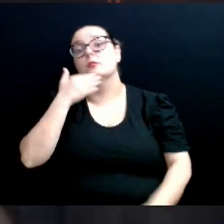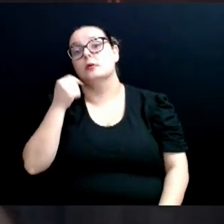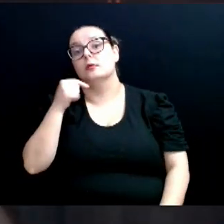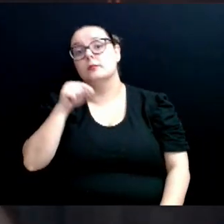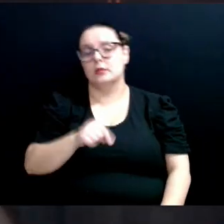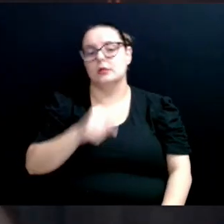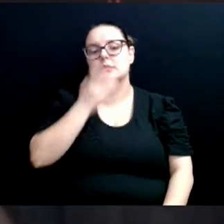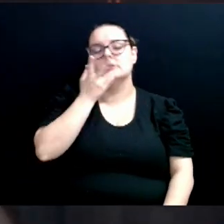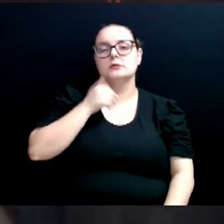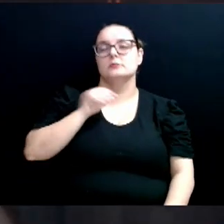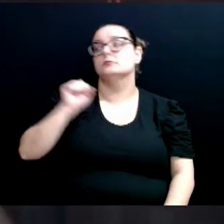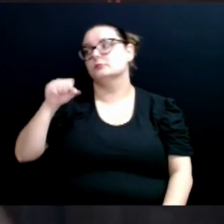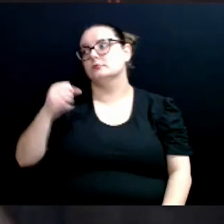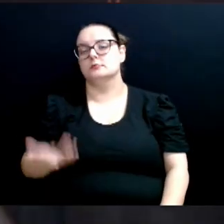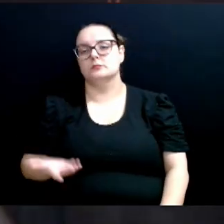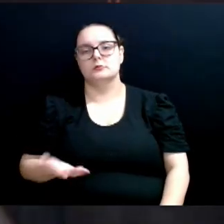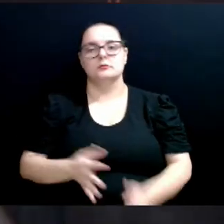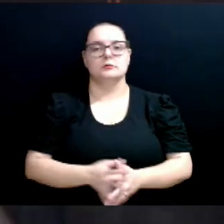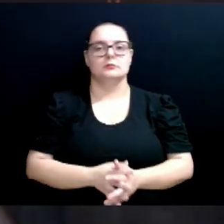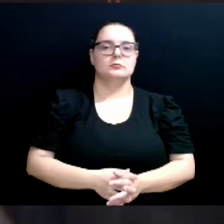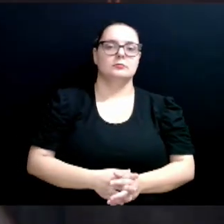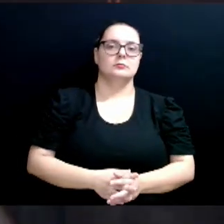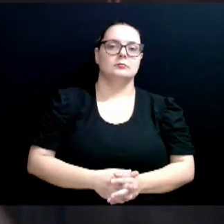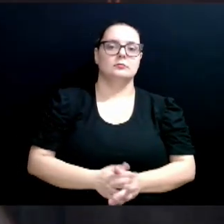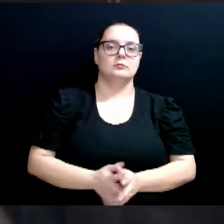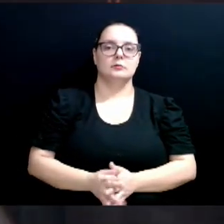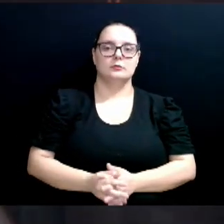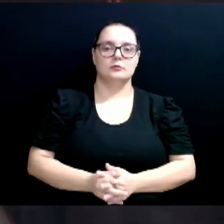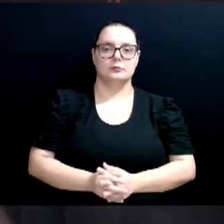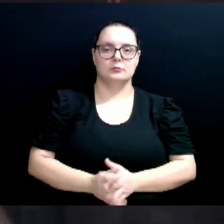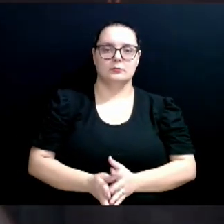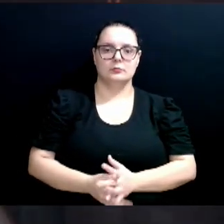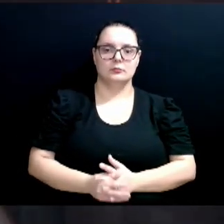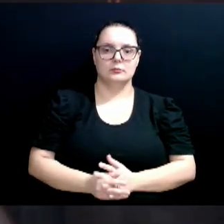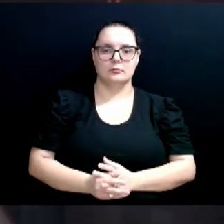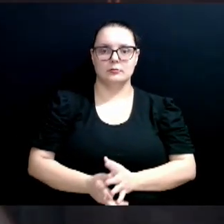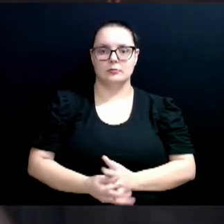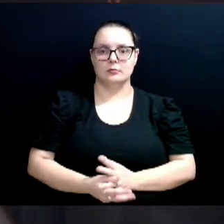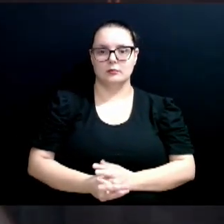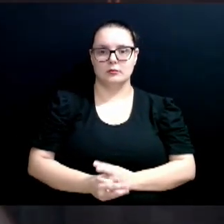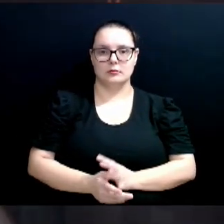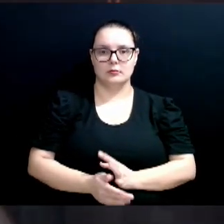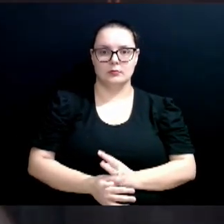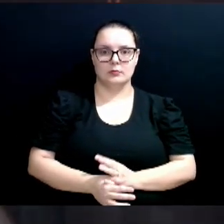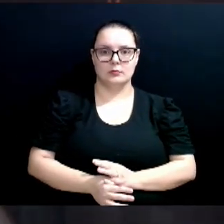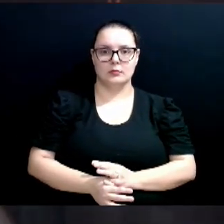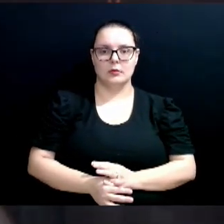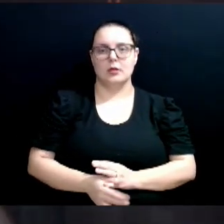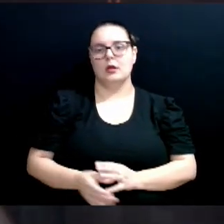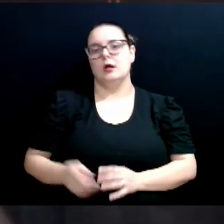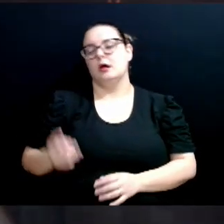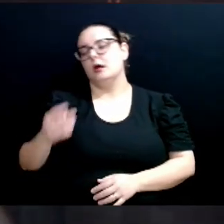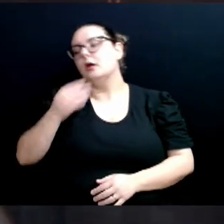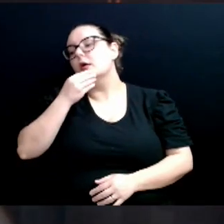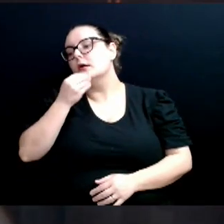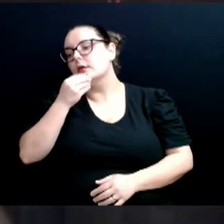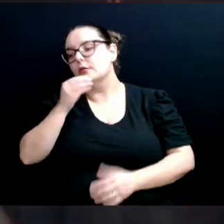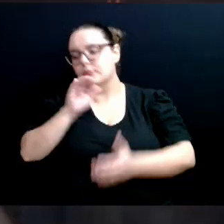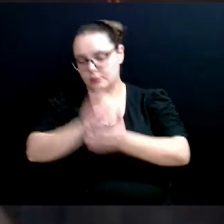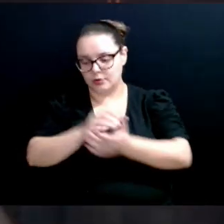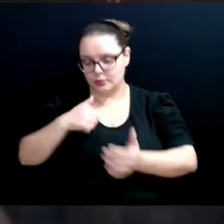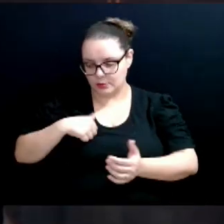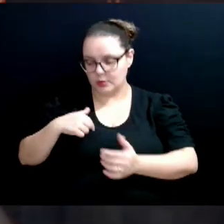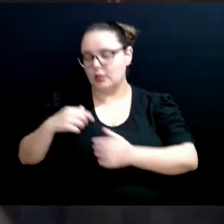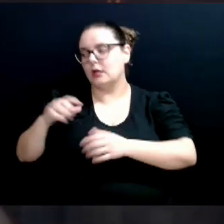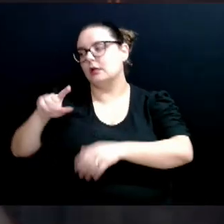por exemplo, uma situação onde a pessoa se separa, ela tem um filho ou tem 2 filhos, ela vai para uma outra